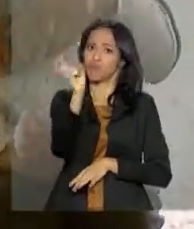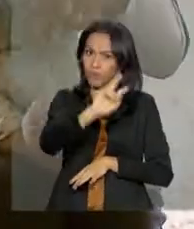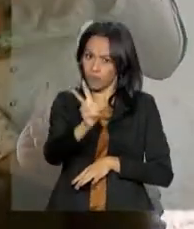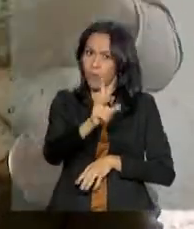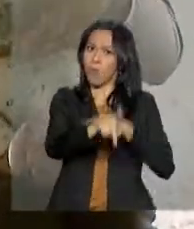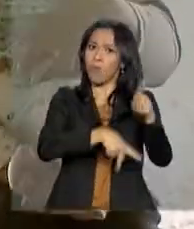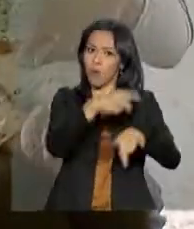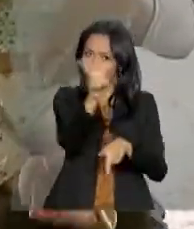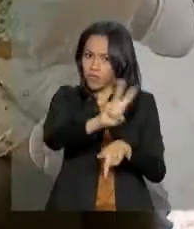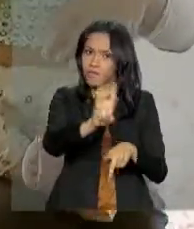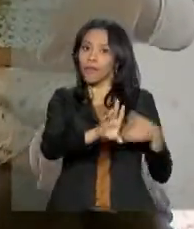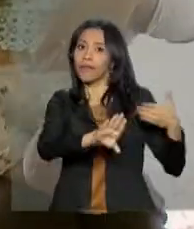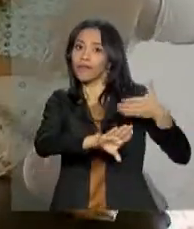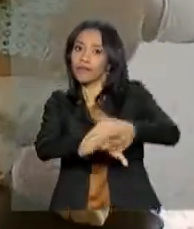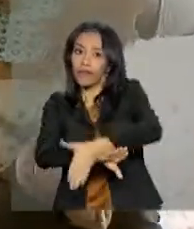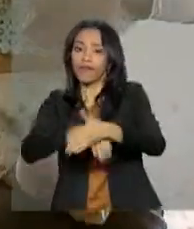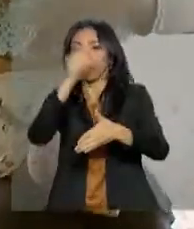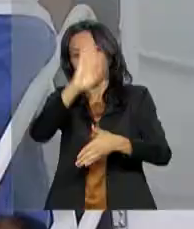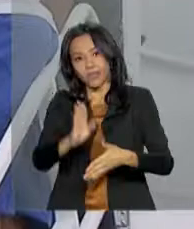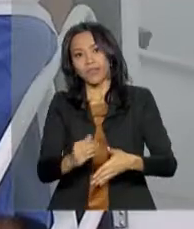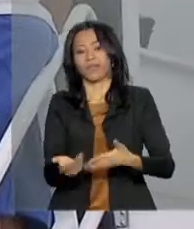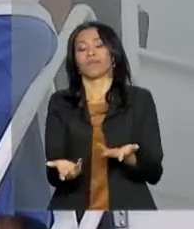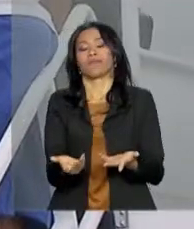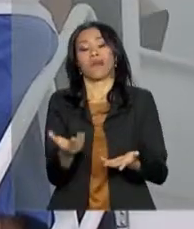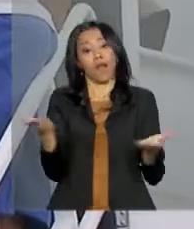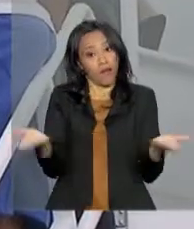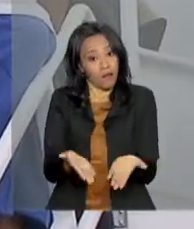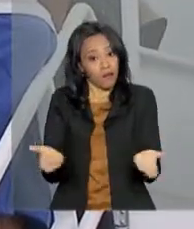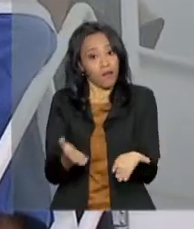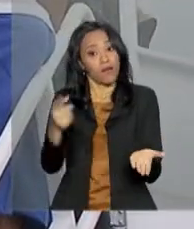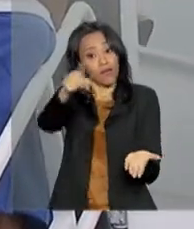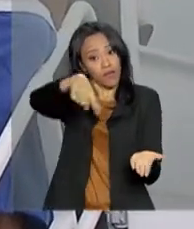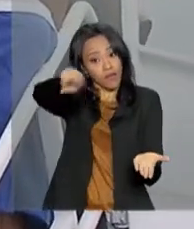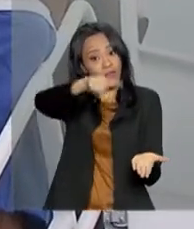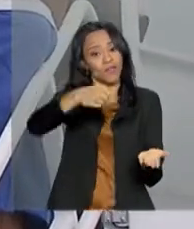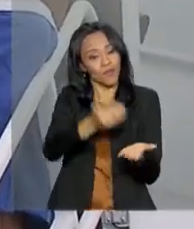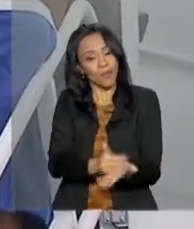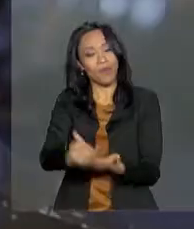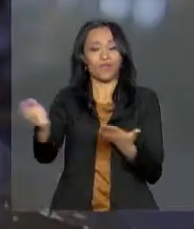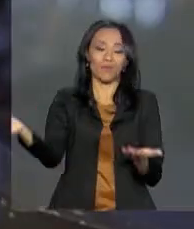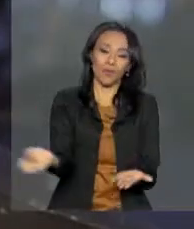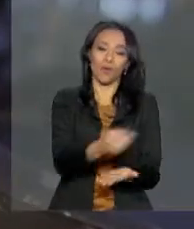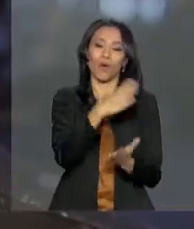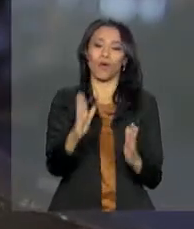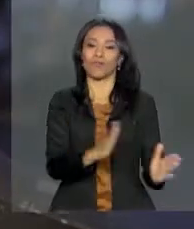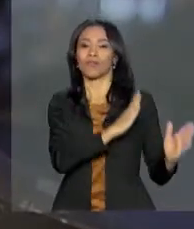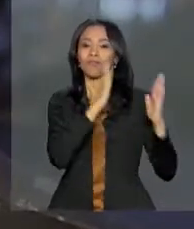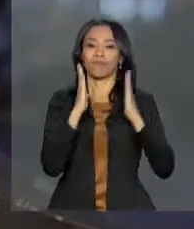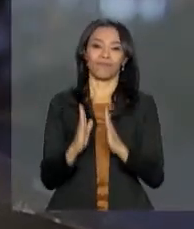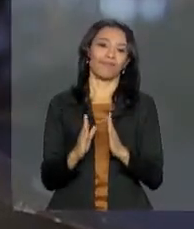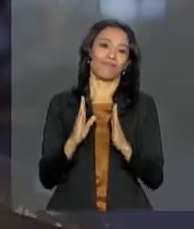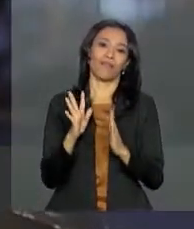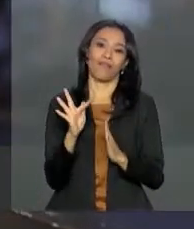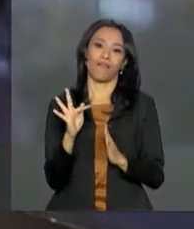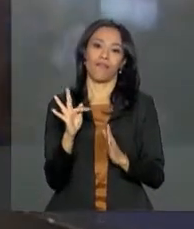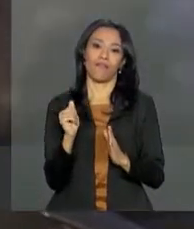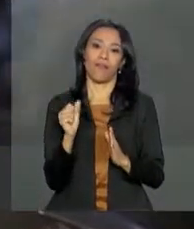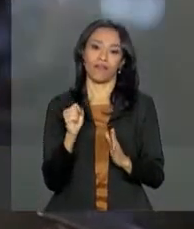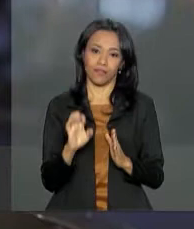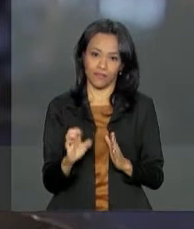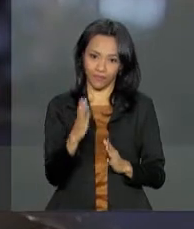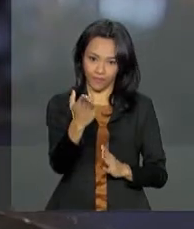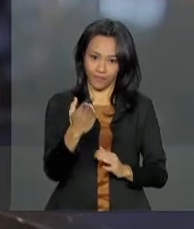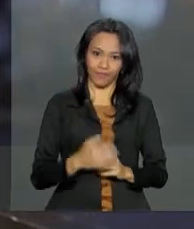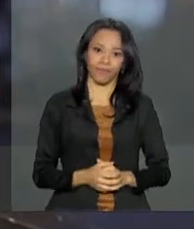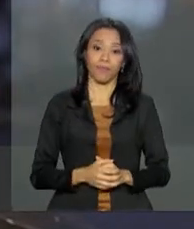entraram em território nacional nos últimos anos. Agora, eles começam uma nova fase. Para o imigrante é